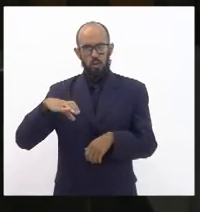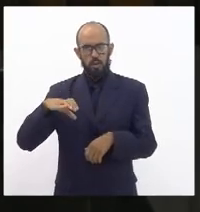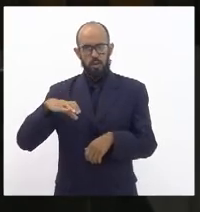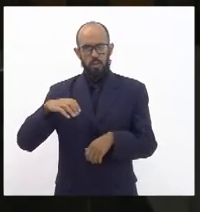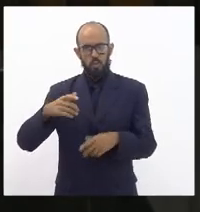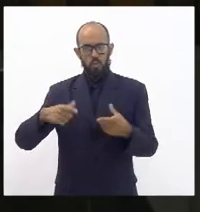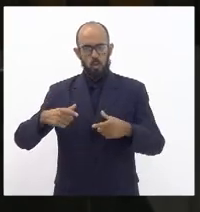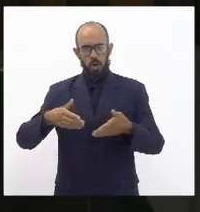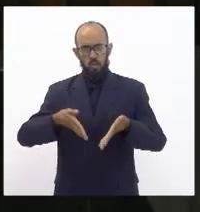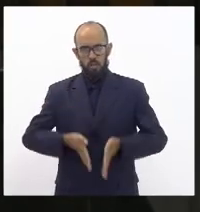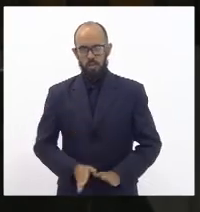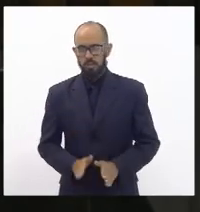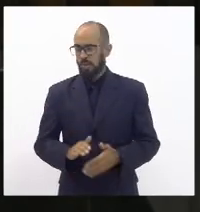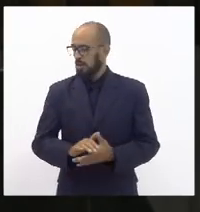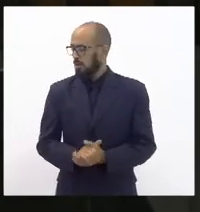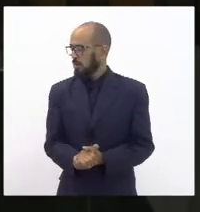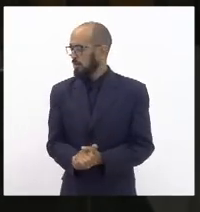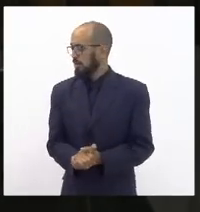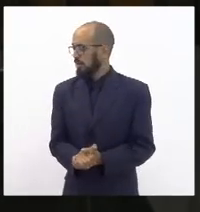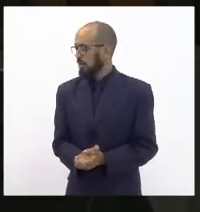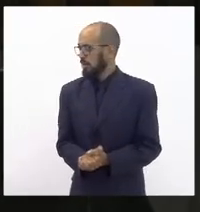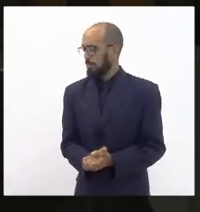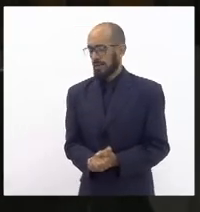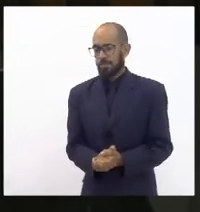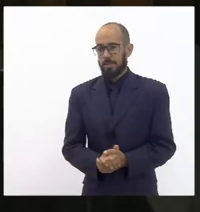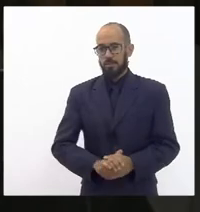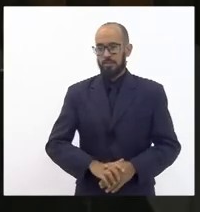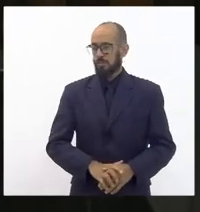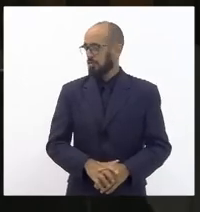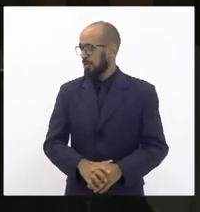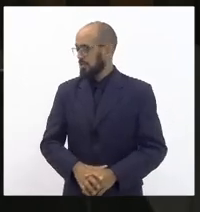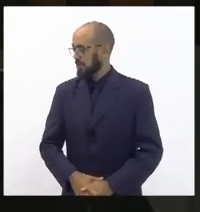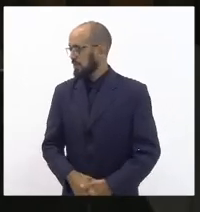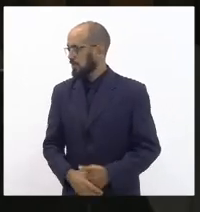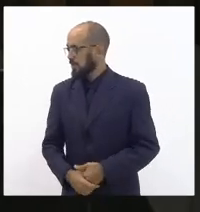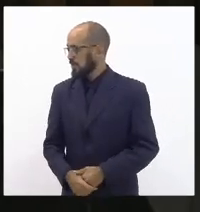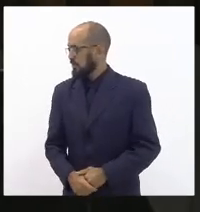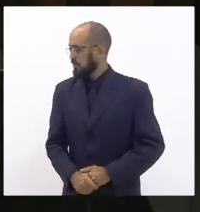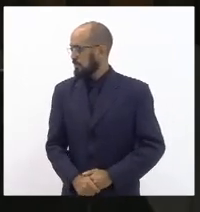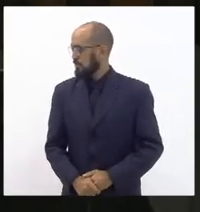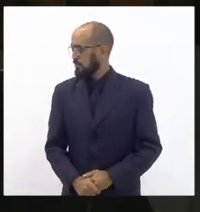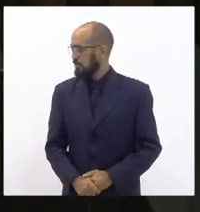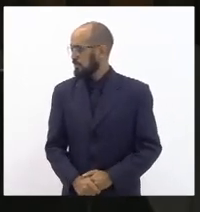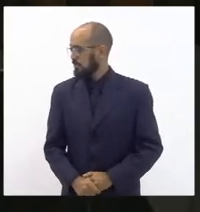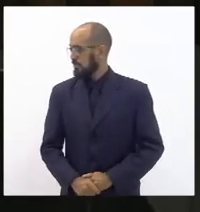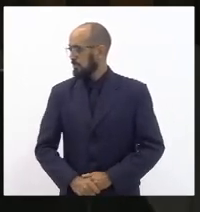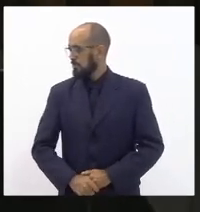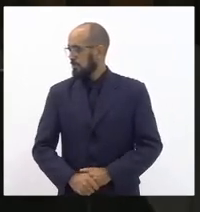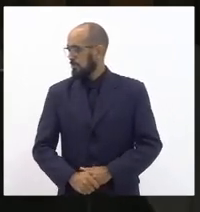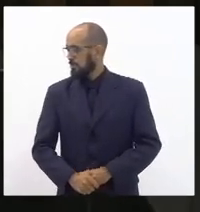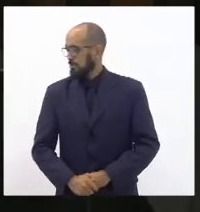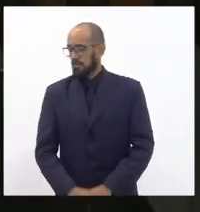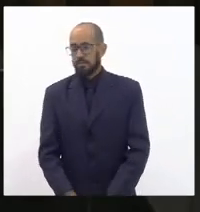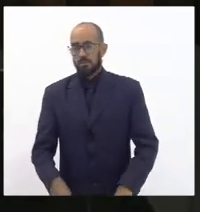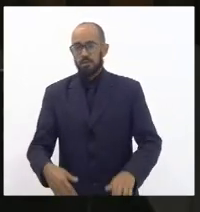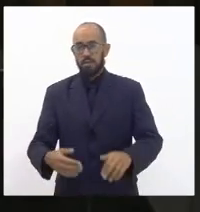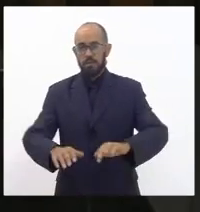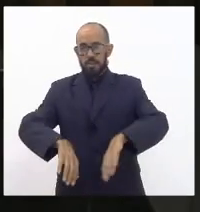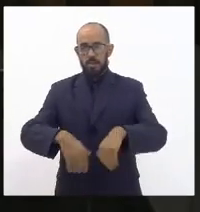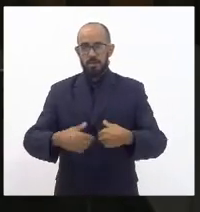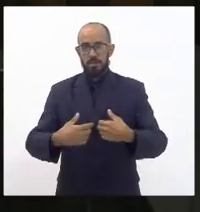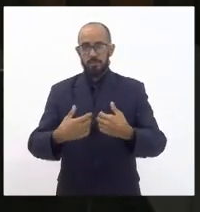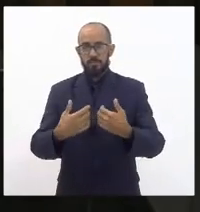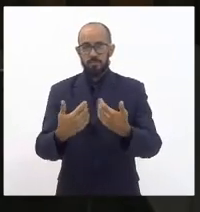e vou fazer toda essa agenda de retomada de todas as principais pontos nosso estado a partir dos próximos as próximas semanas e